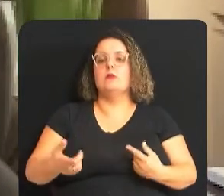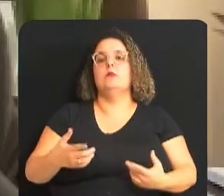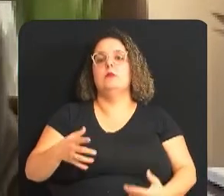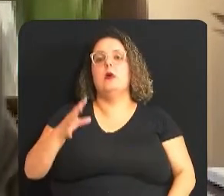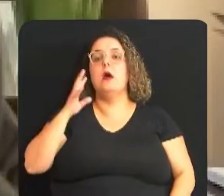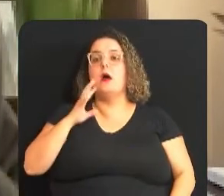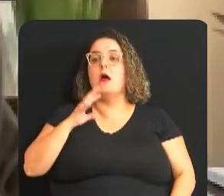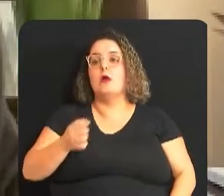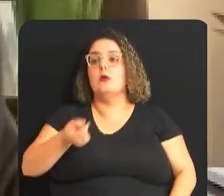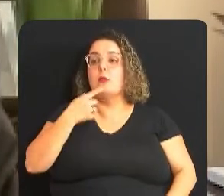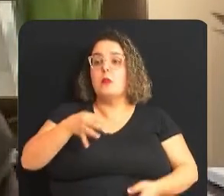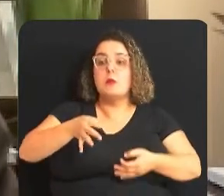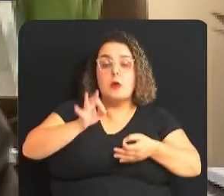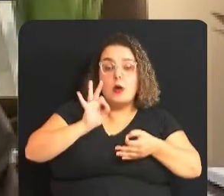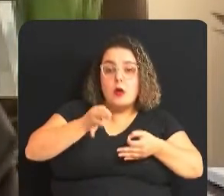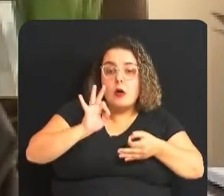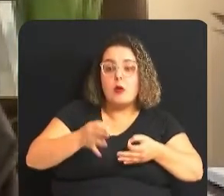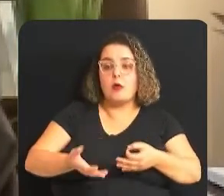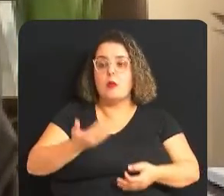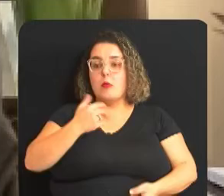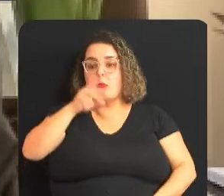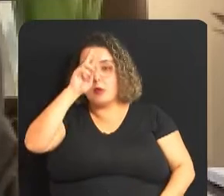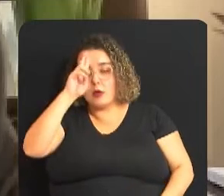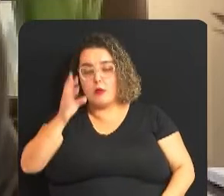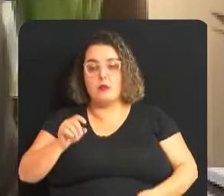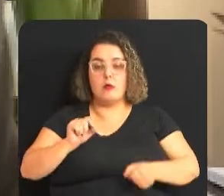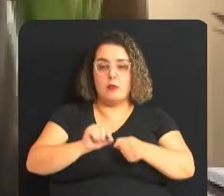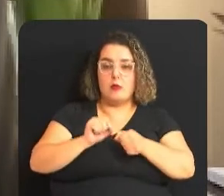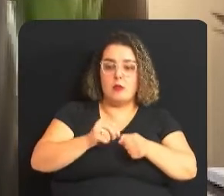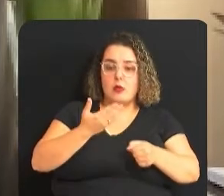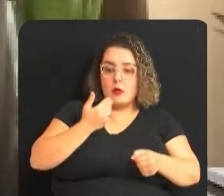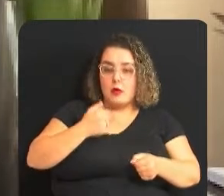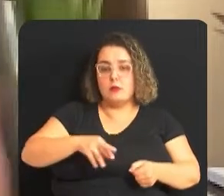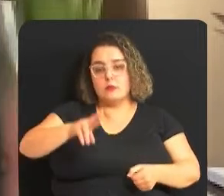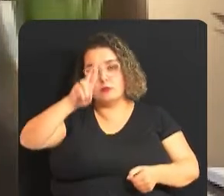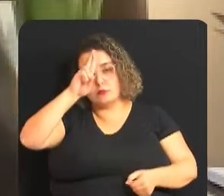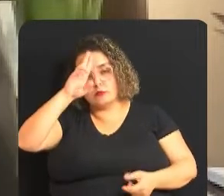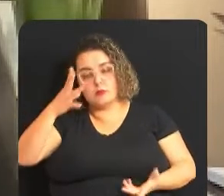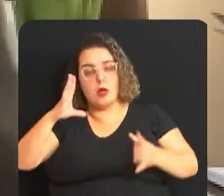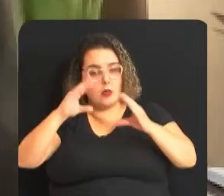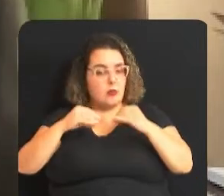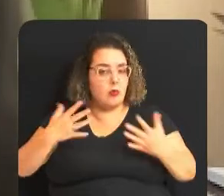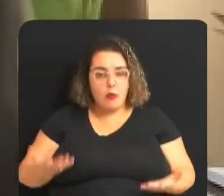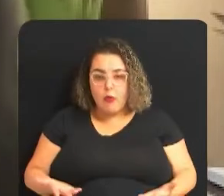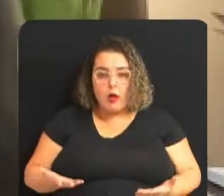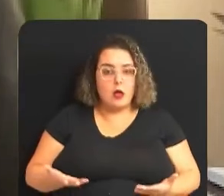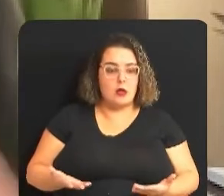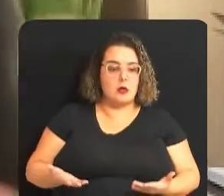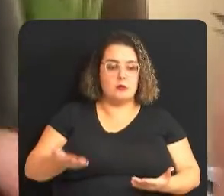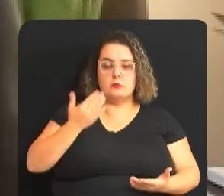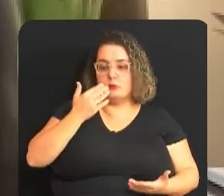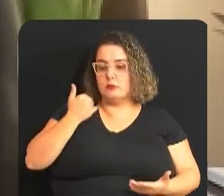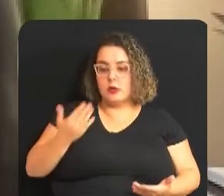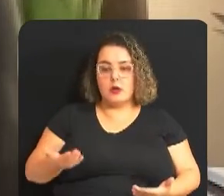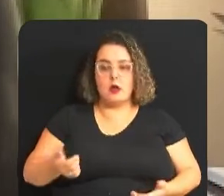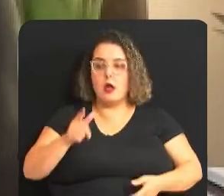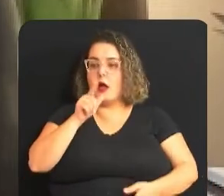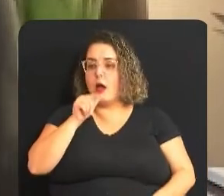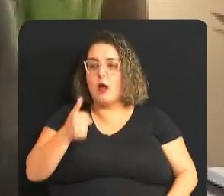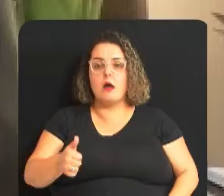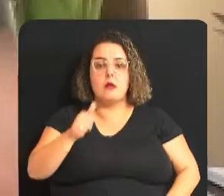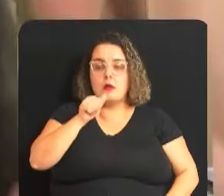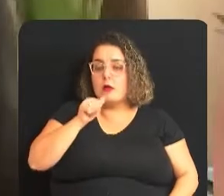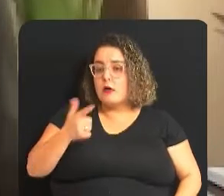tomei meu café, tomei meu almoço, fiz meu jantar, tomei água o dia todo, segui a dieta, uma dieta leve, uma dieta antiga,